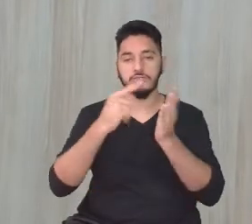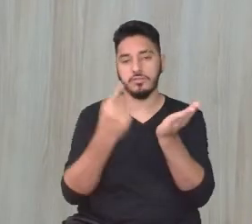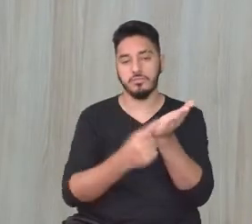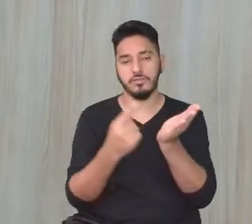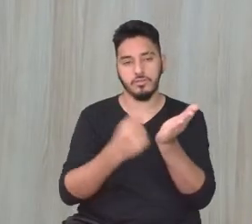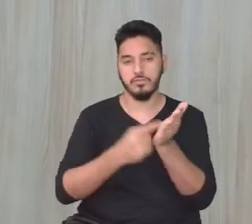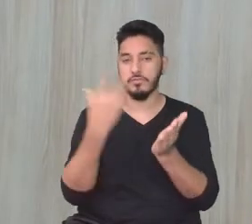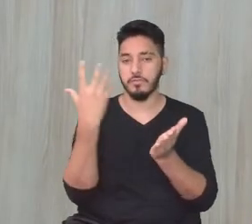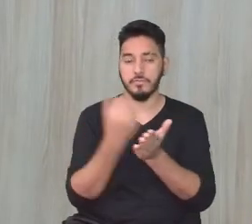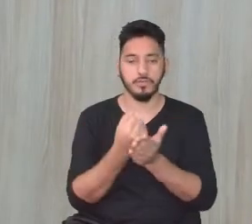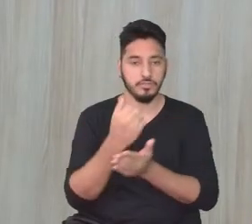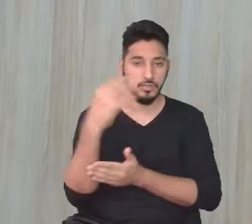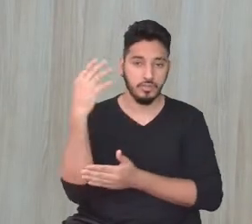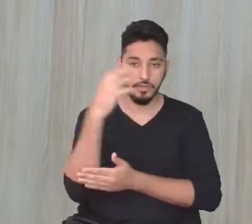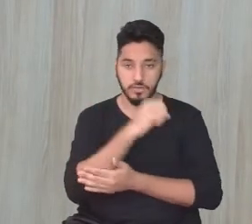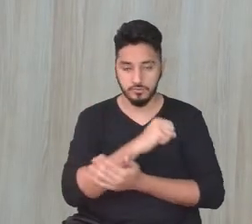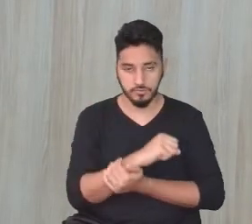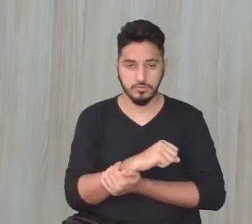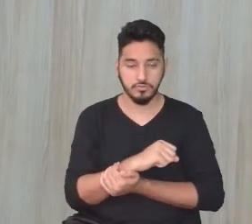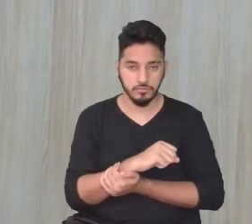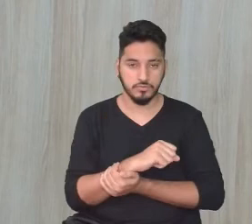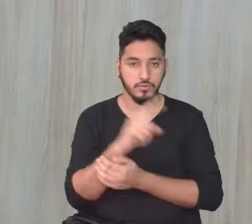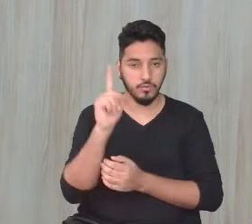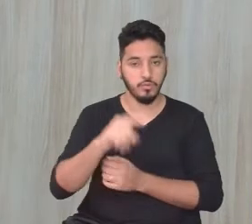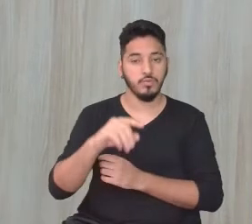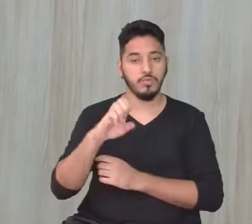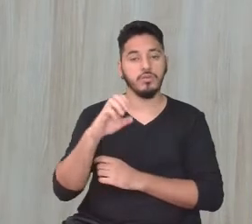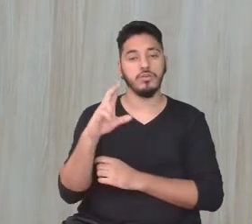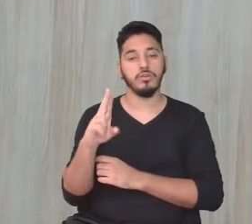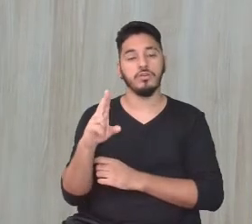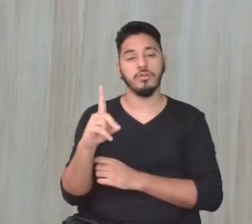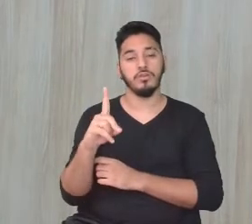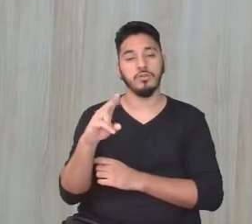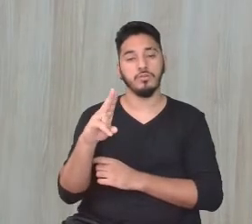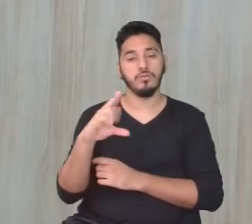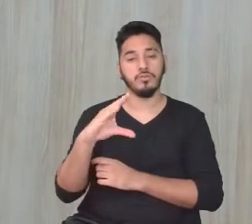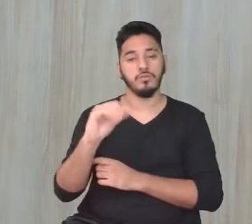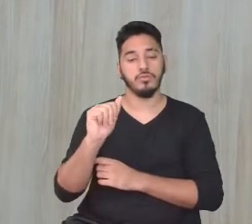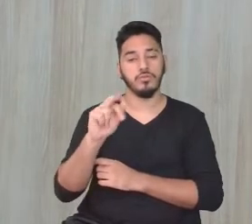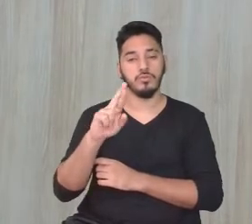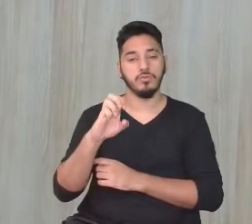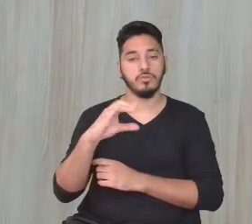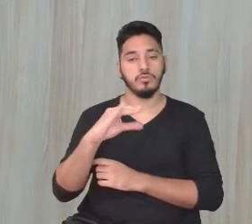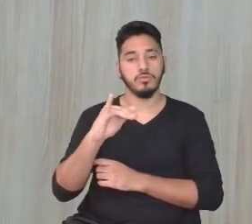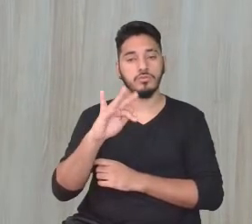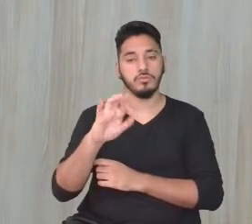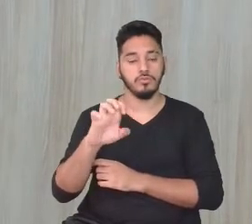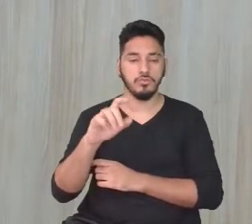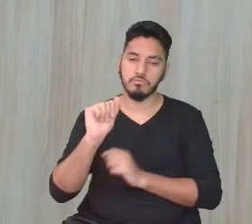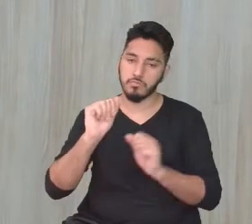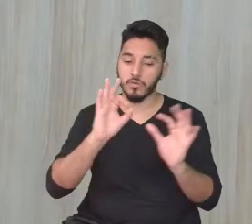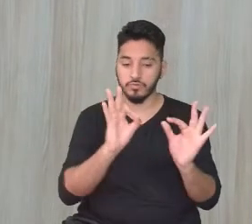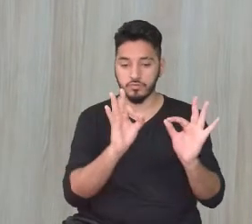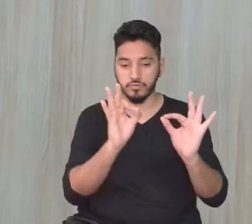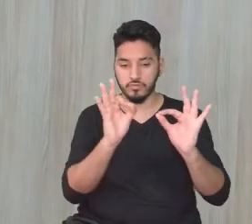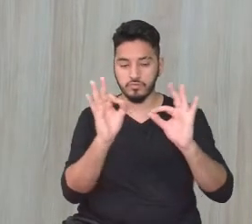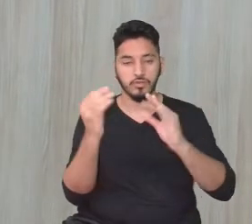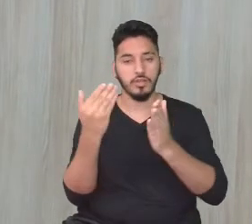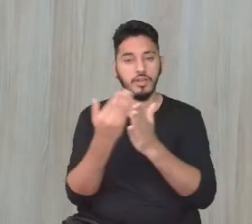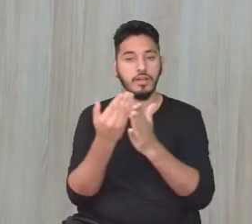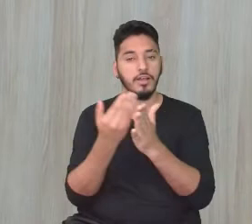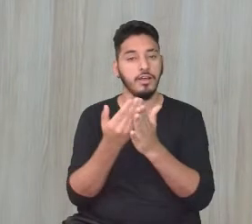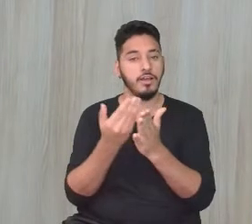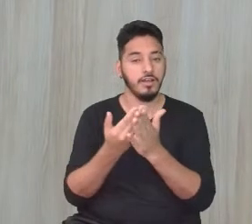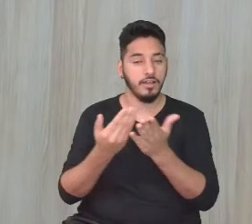e baixar o educa Recife ah e também você pode assistir a